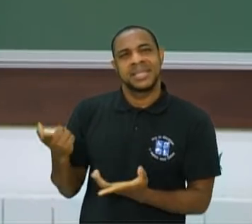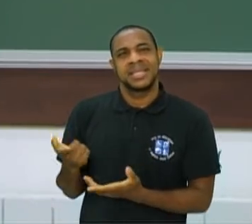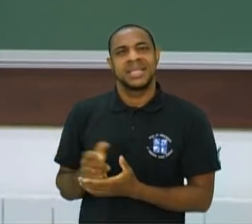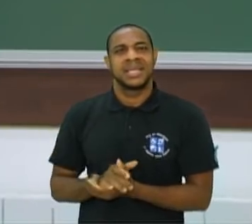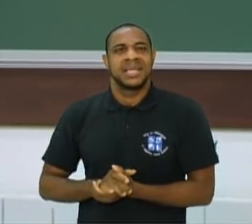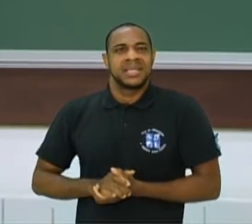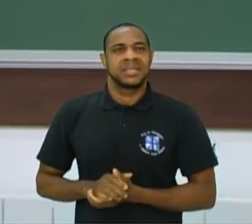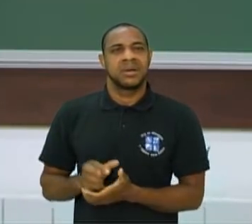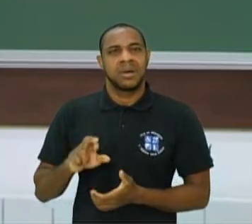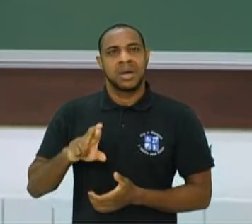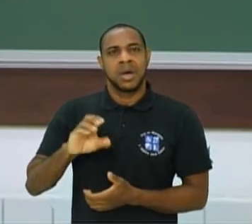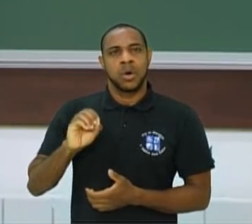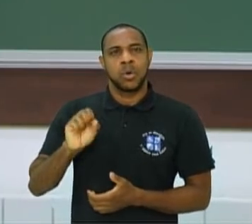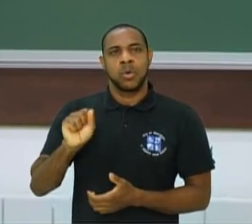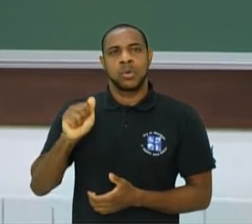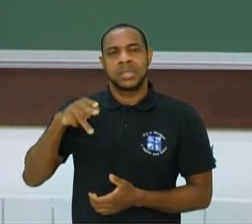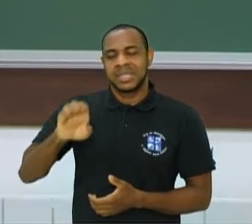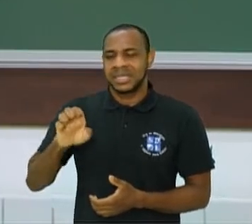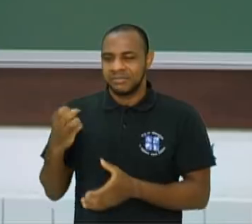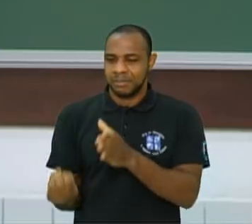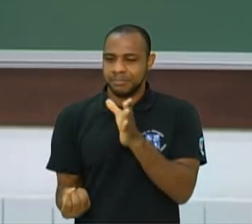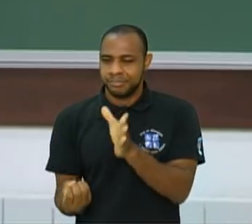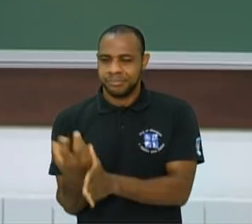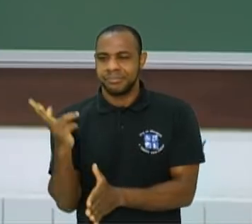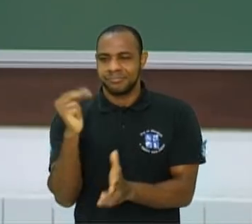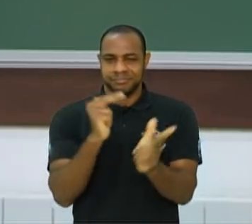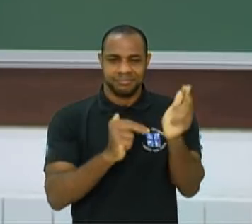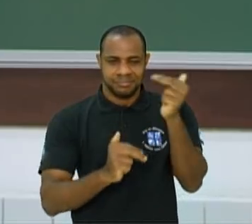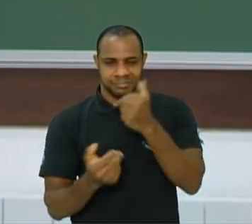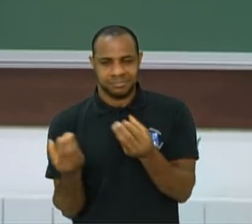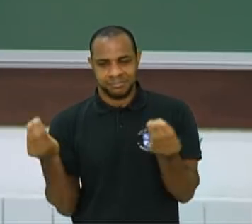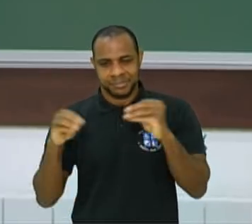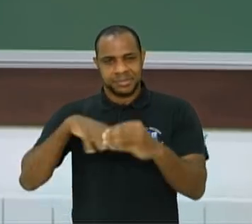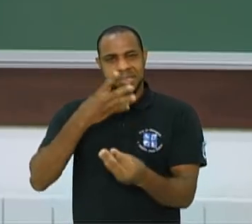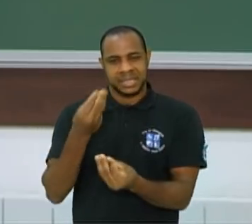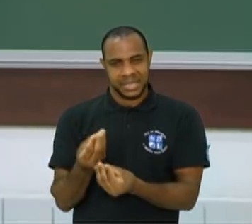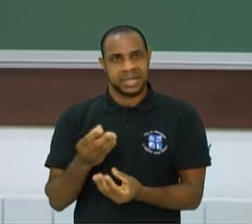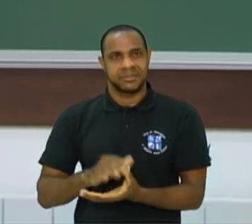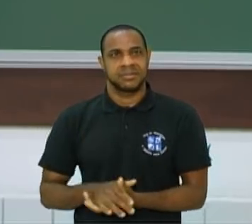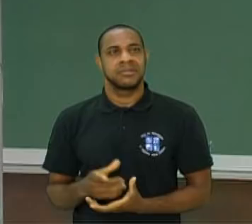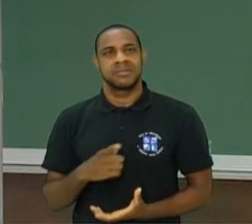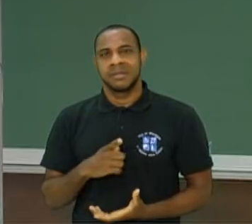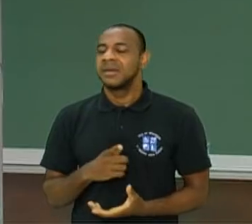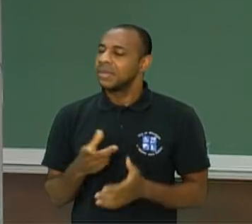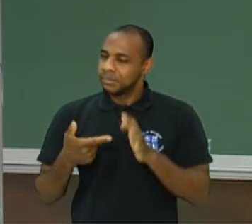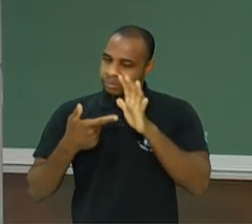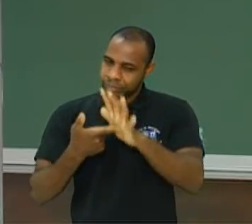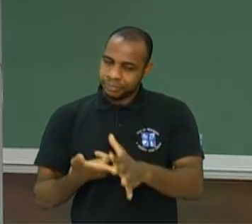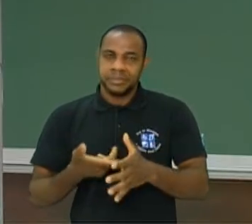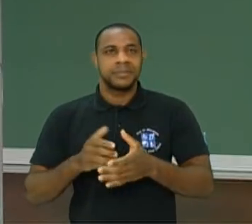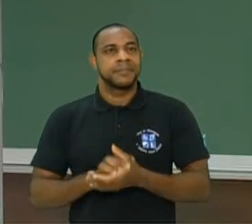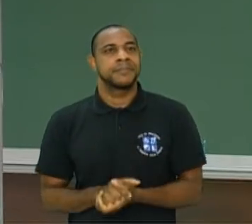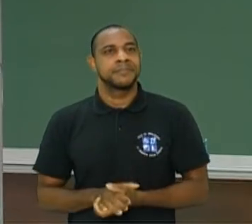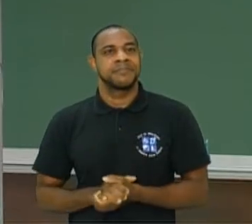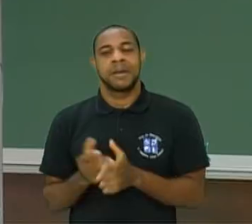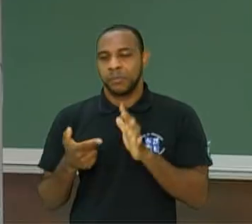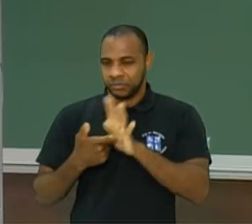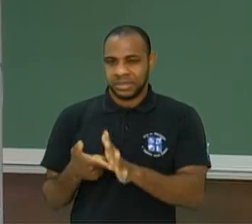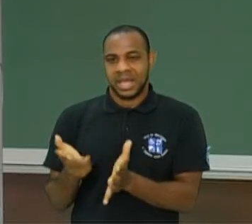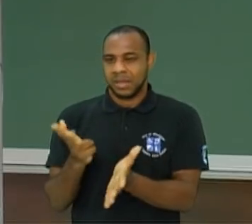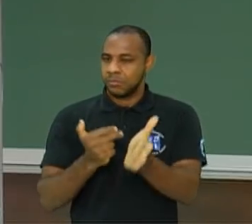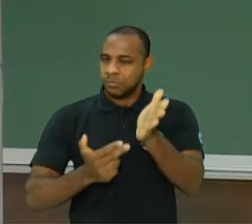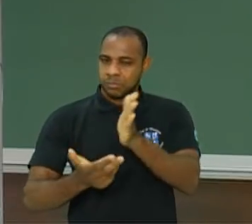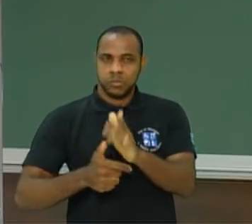germinar e brotar, né? Muitas flores aí por aí. Então, ela vai estar tratando disso, né? Então, aqui um